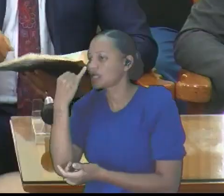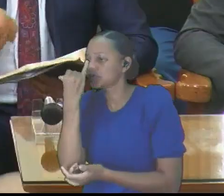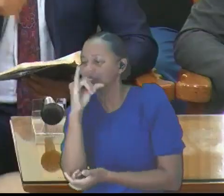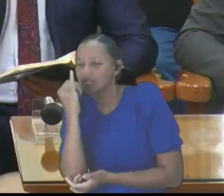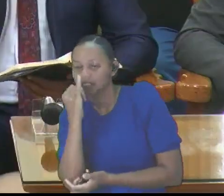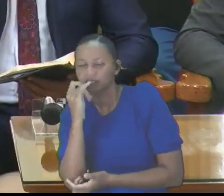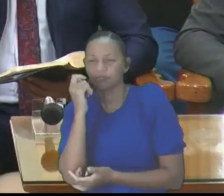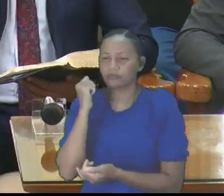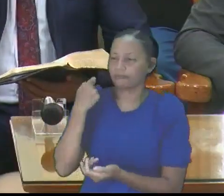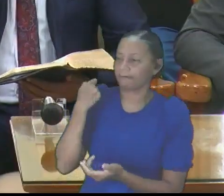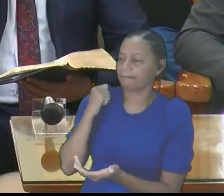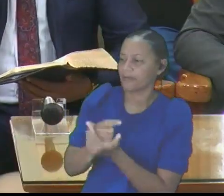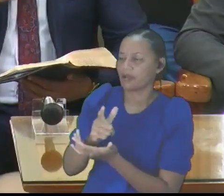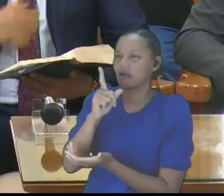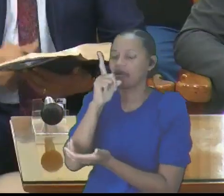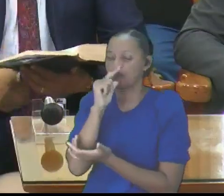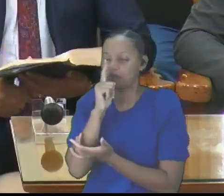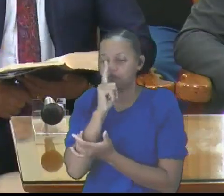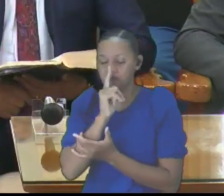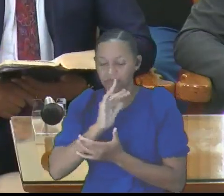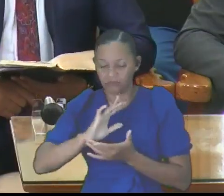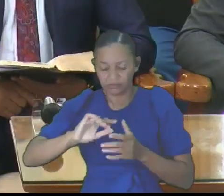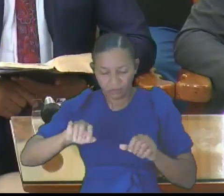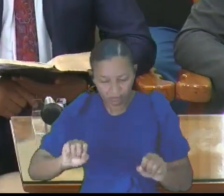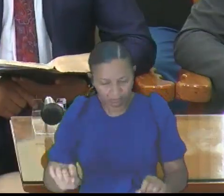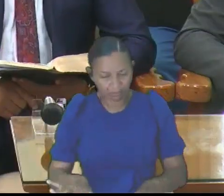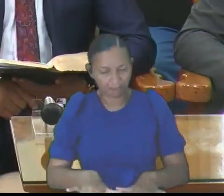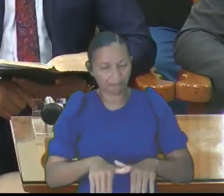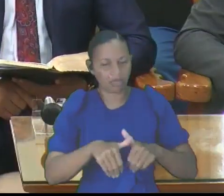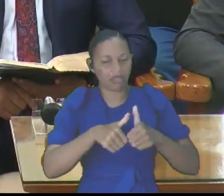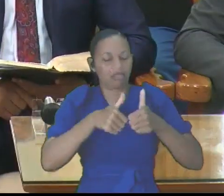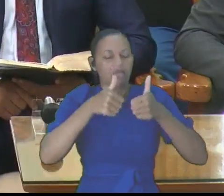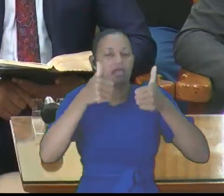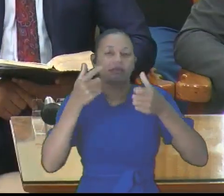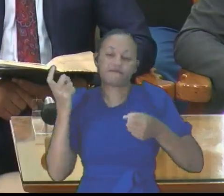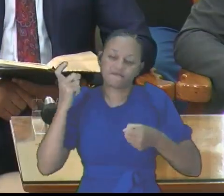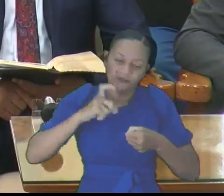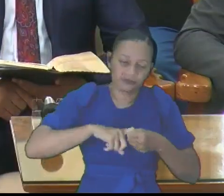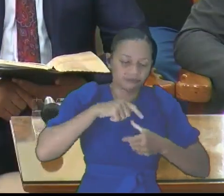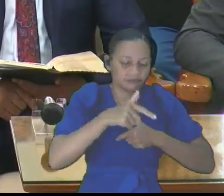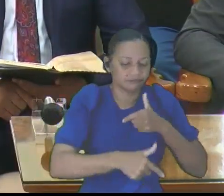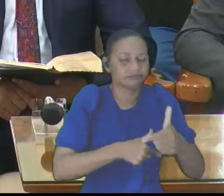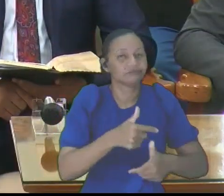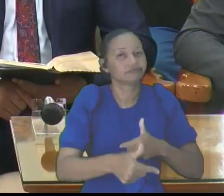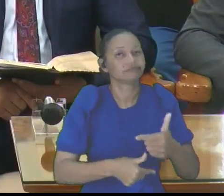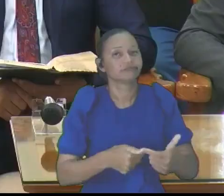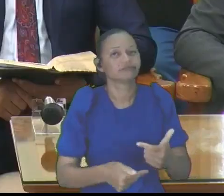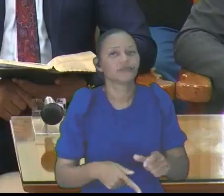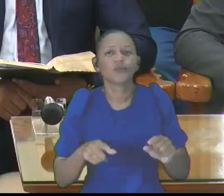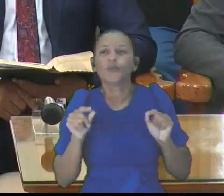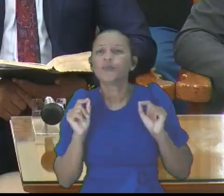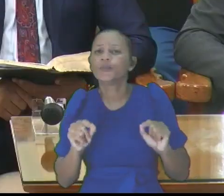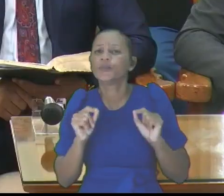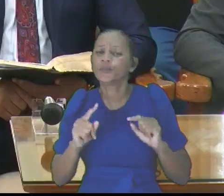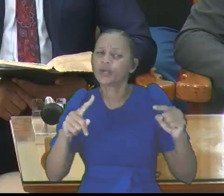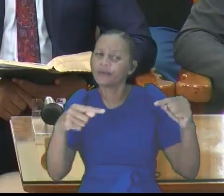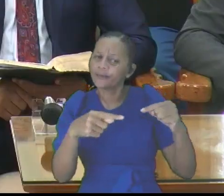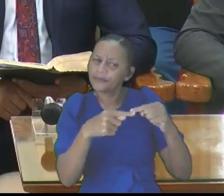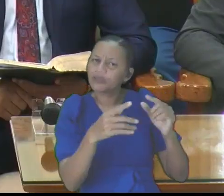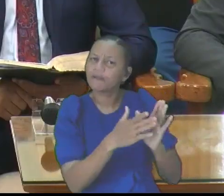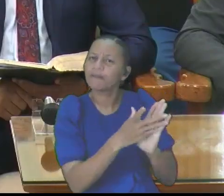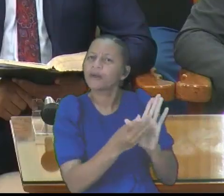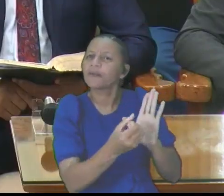água, até que ela se restaurasse da mão e pudesse voltar. O que é isso, de acordo com a